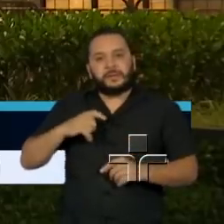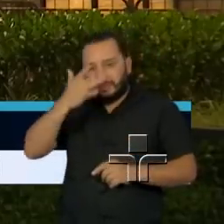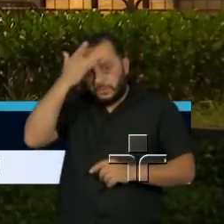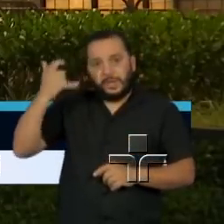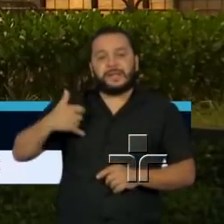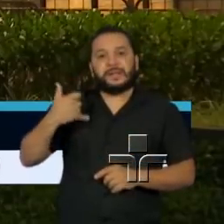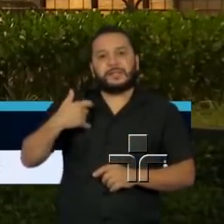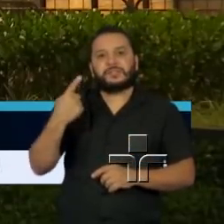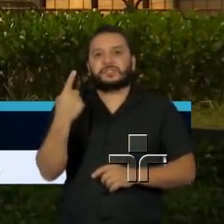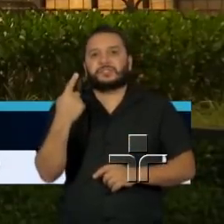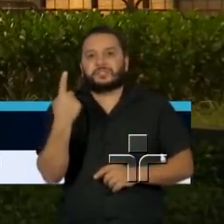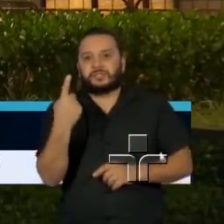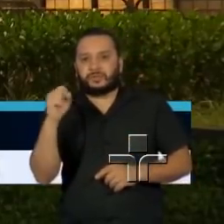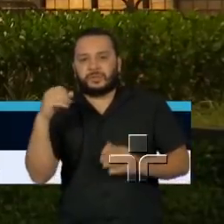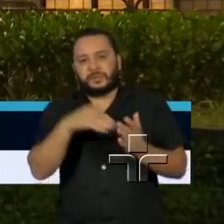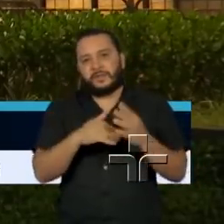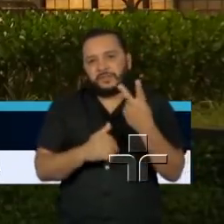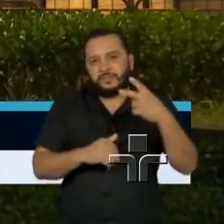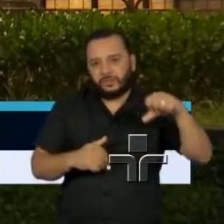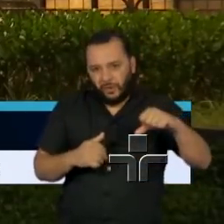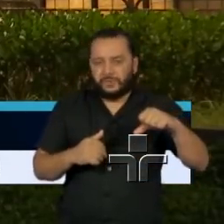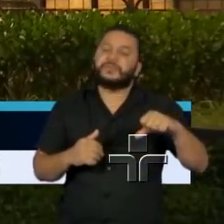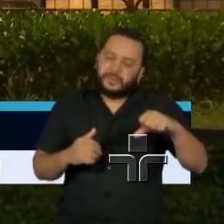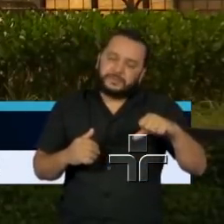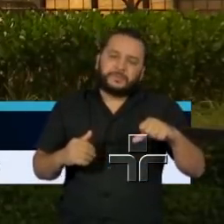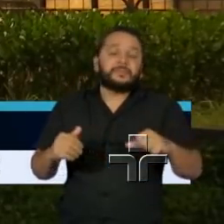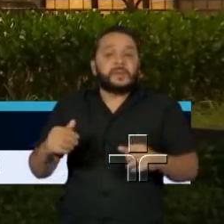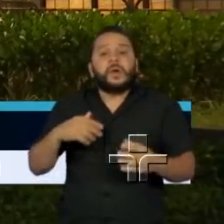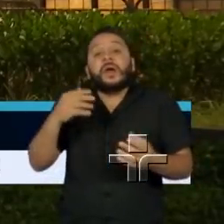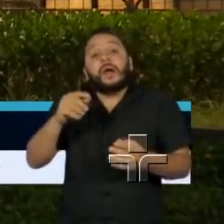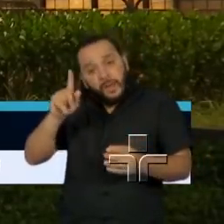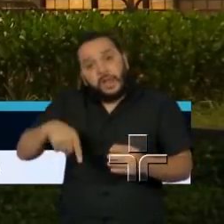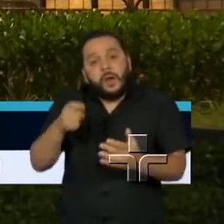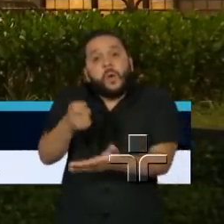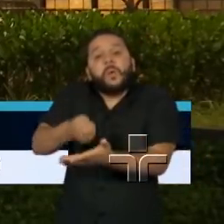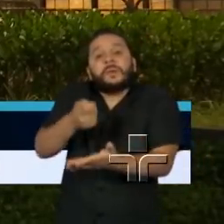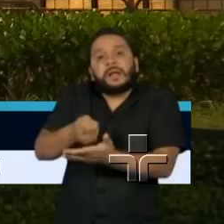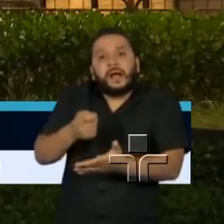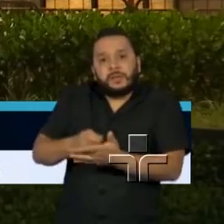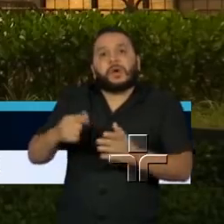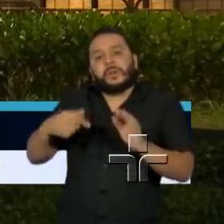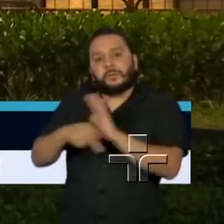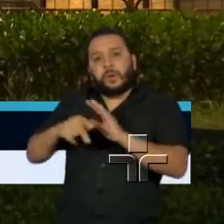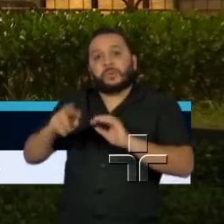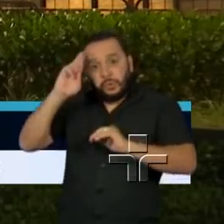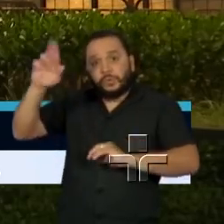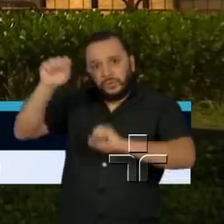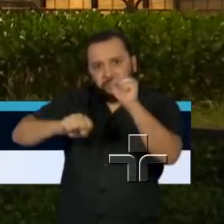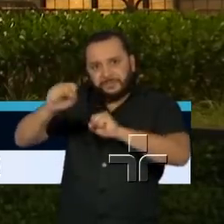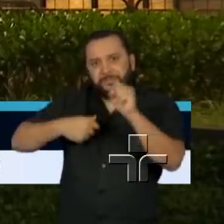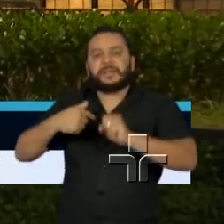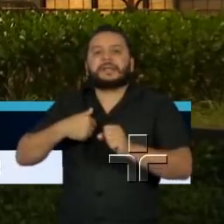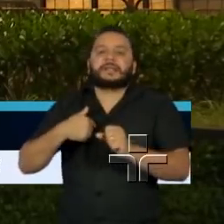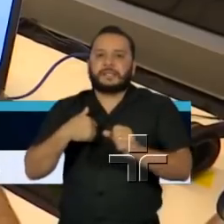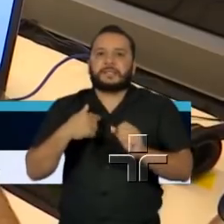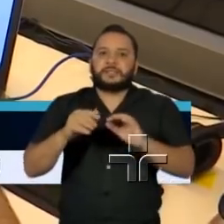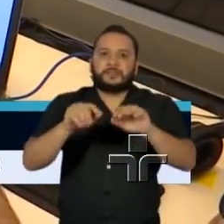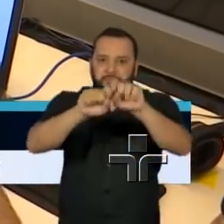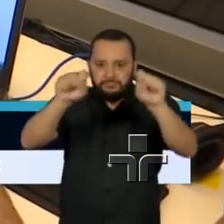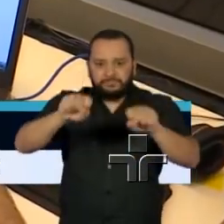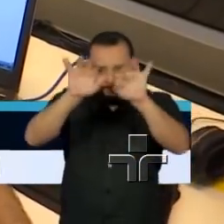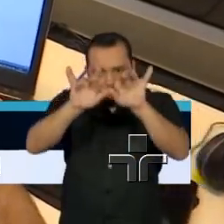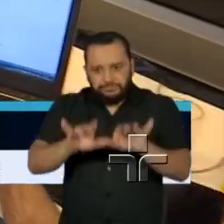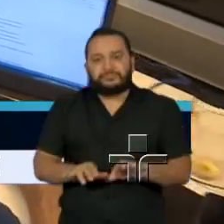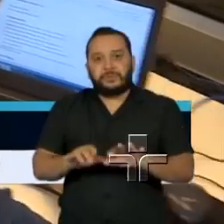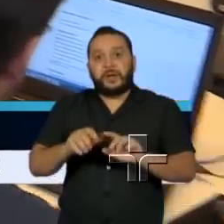o e-Social adiou o início do envio de alguns eventos obrigatórios para os empregadores, antes previstos para este mês.